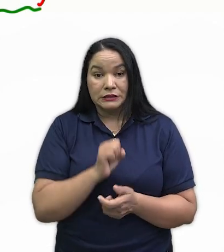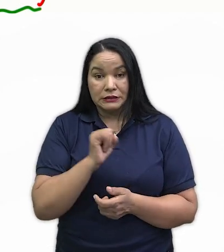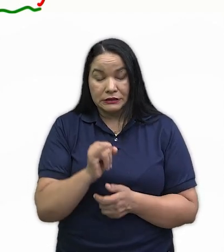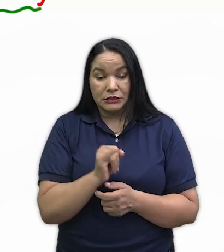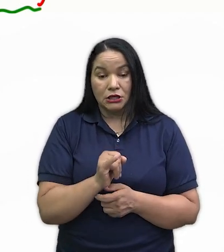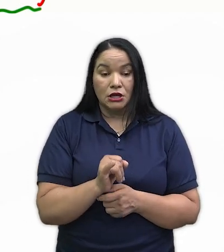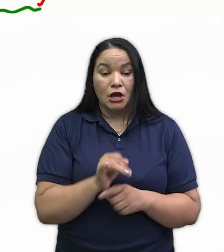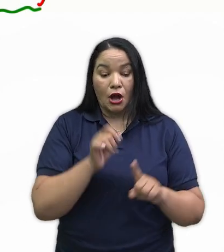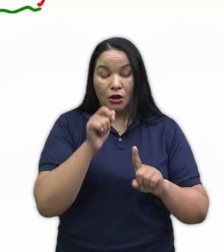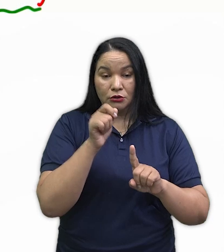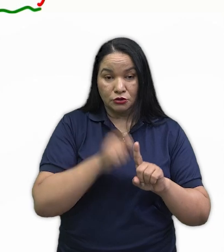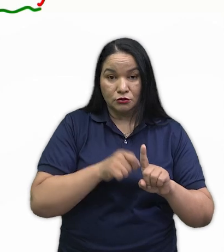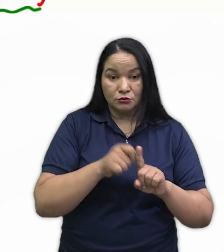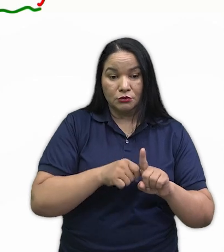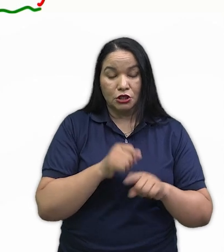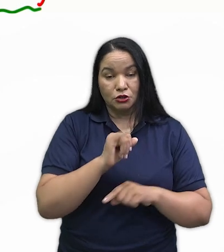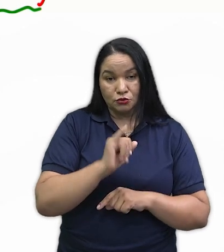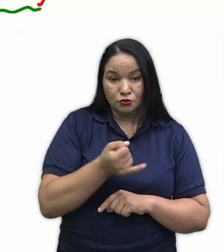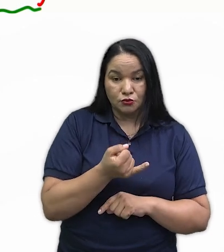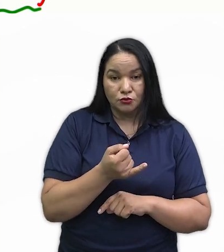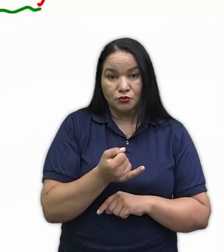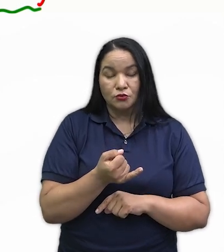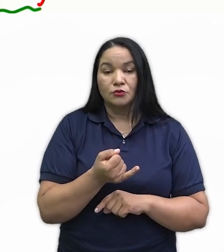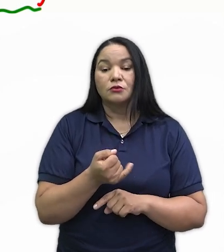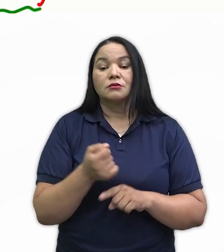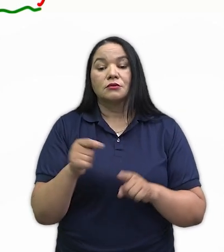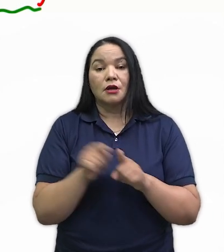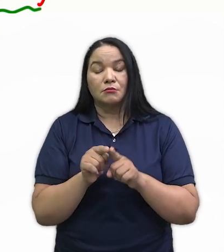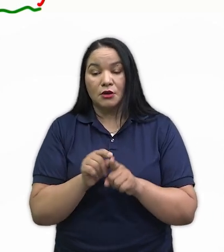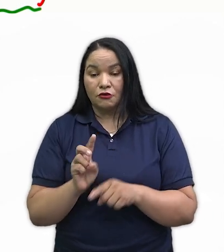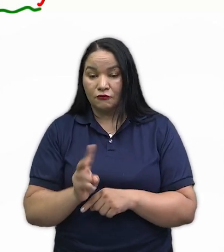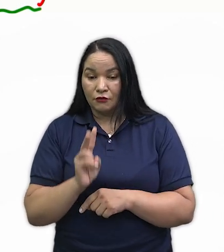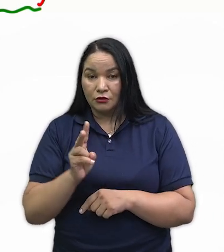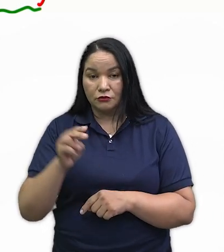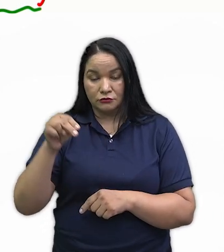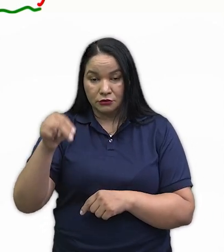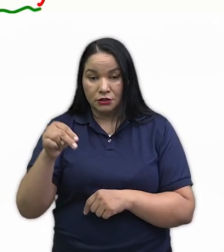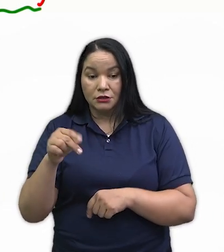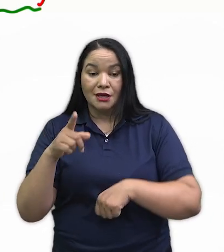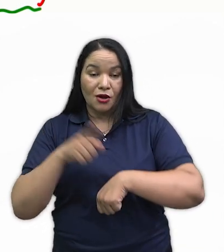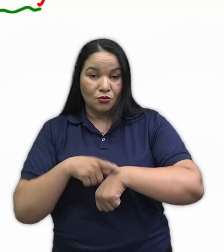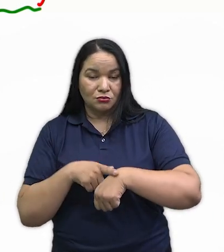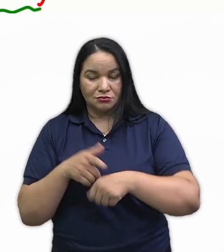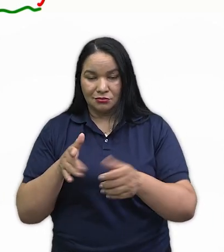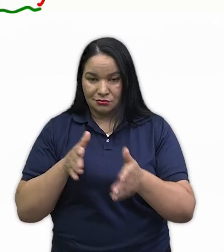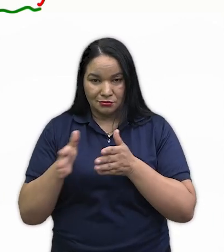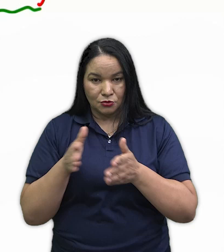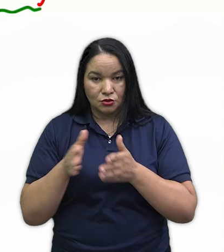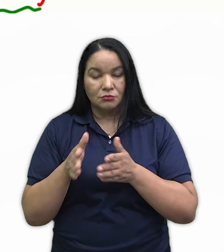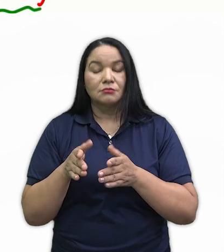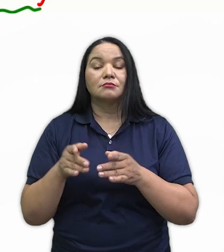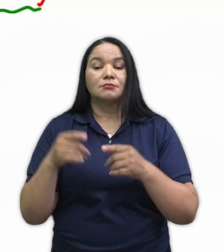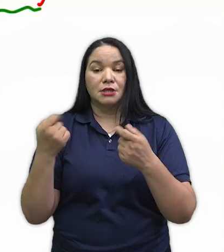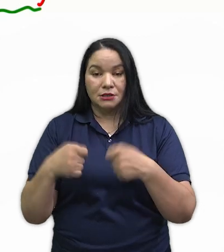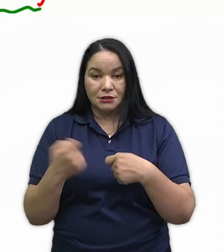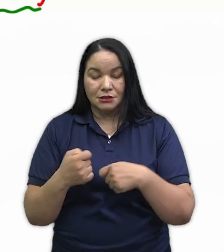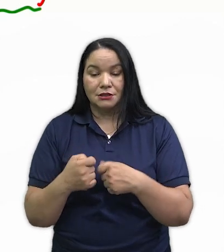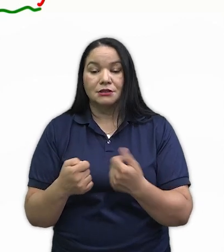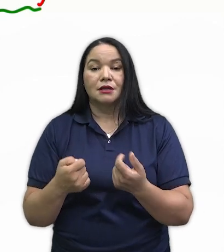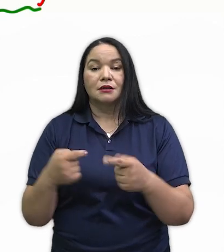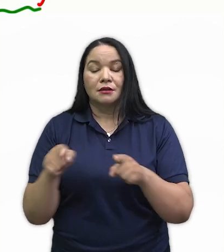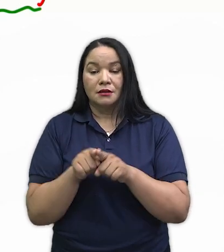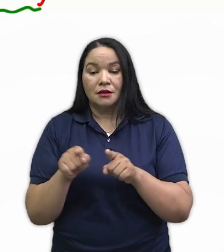está ao mês, automaticamente, então, o valor do n, que é o tempo que eu vou achar, ele também